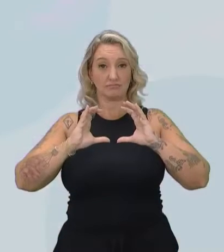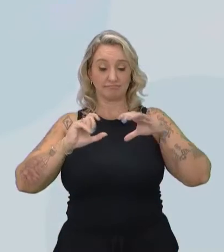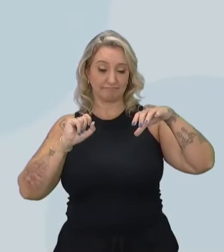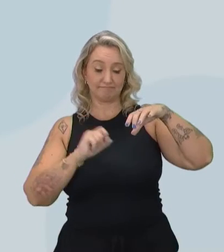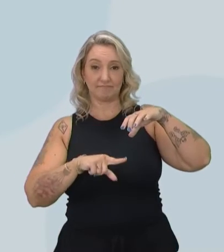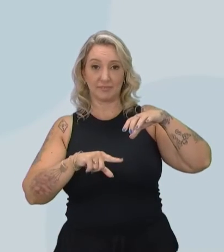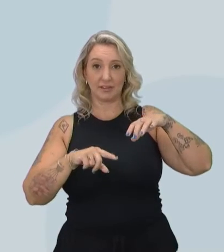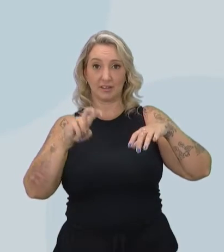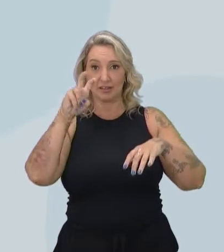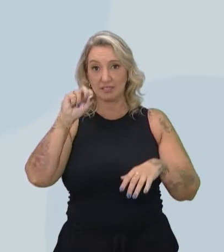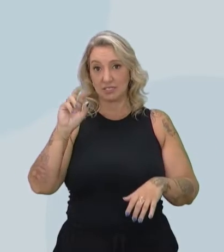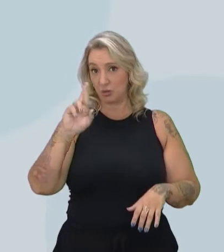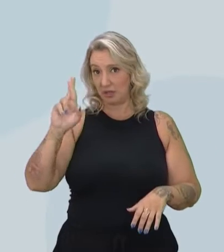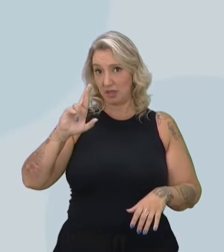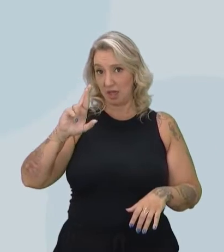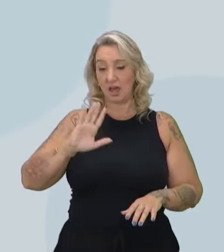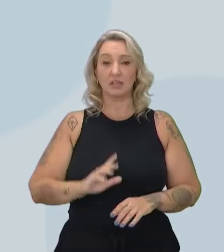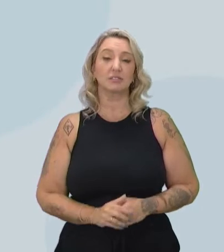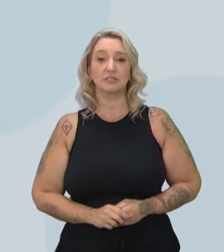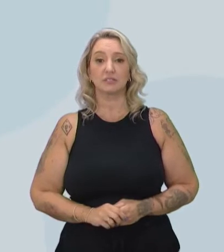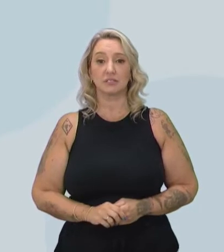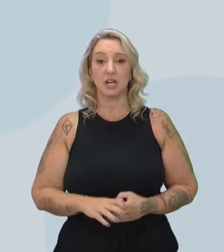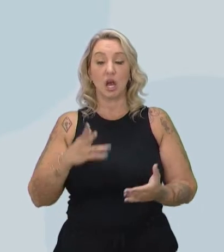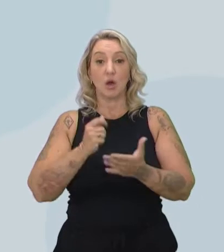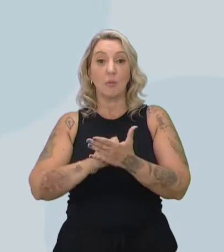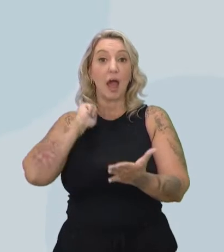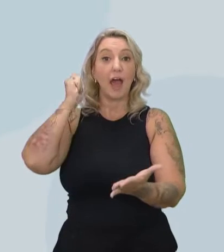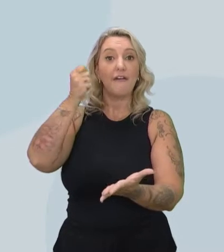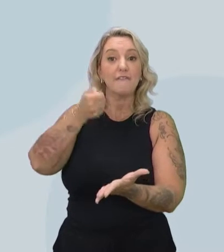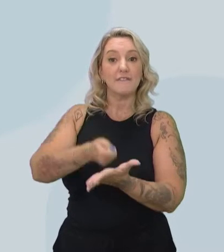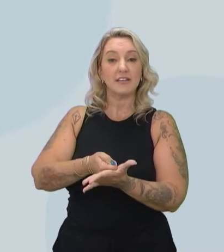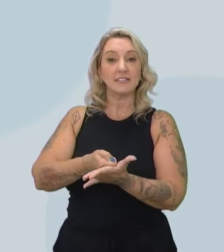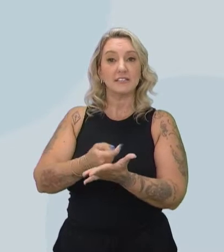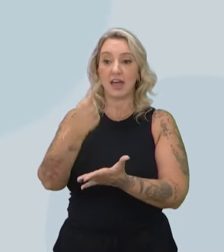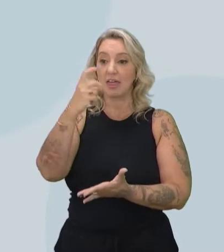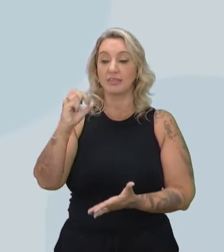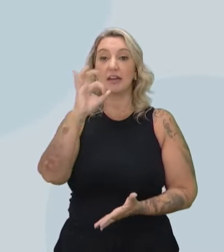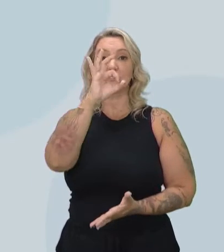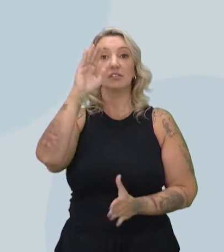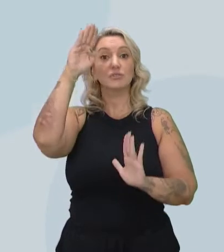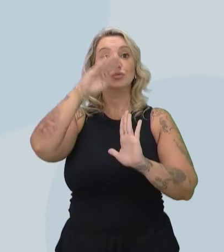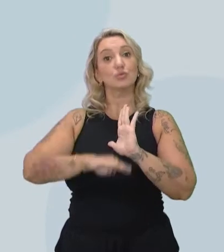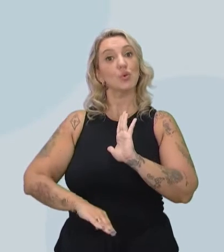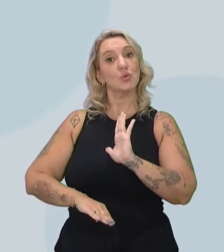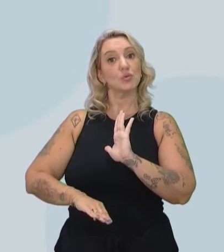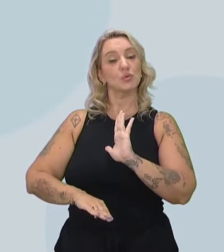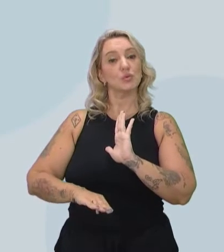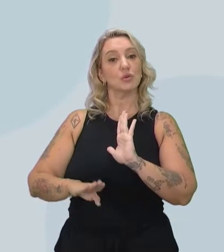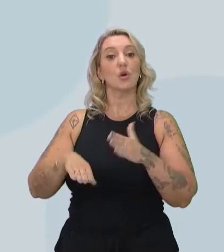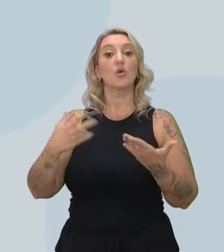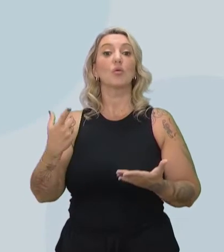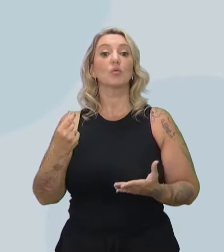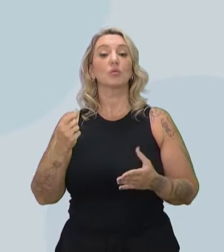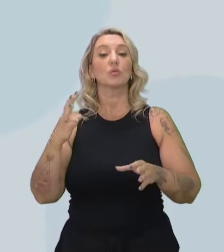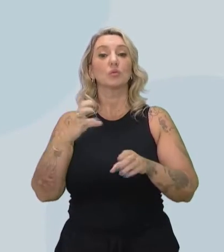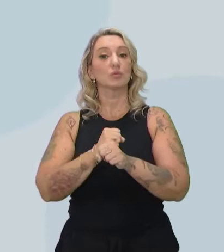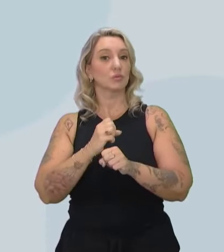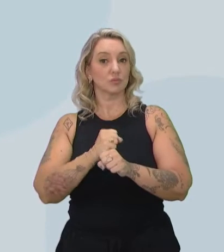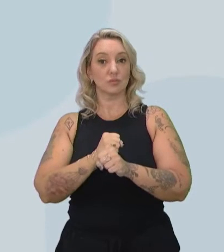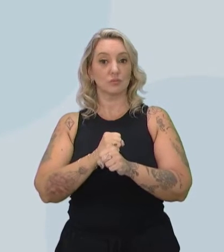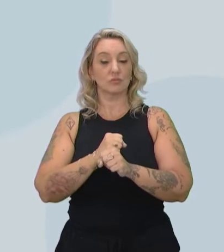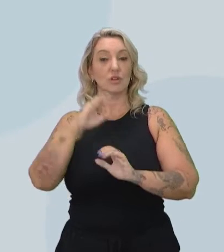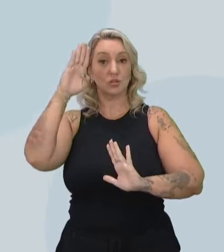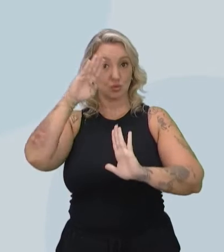custa R$50. Comprando à vista, o cliente tem 10% de desconto. Qual é o valor do produto